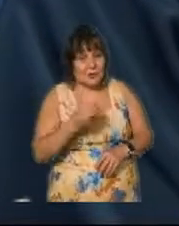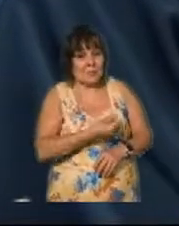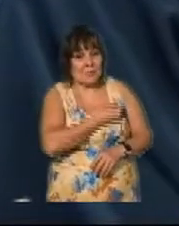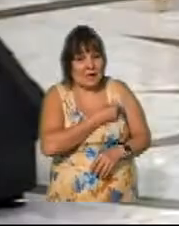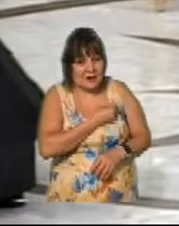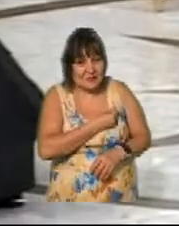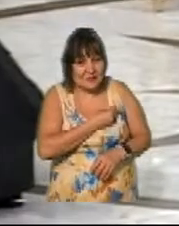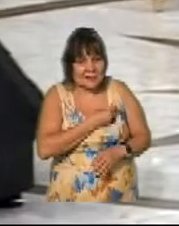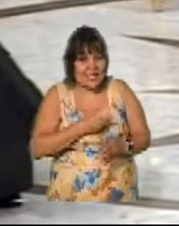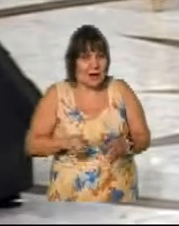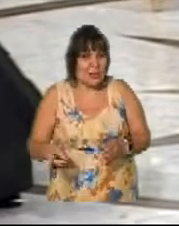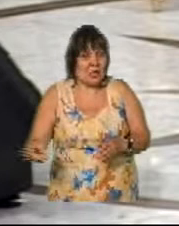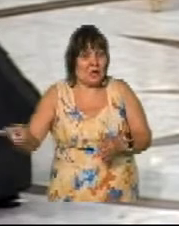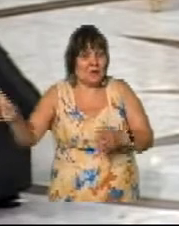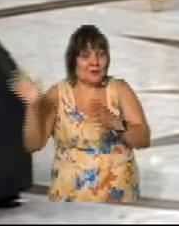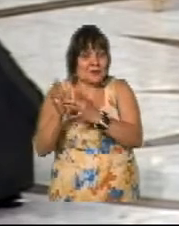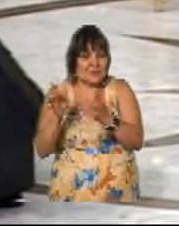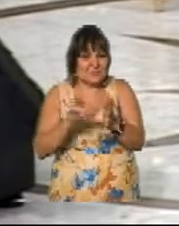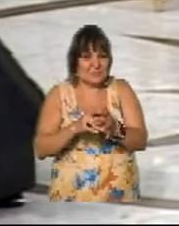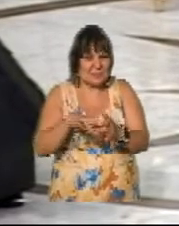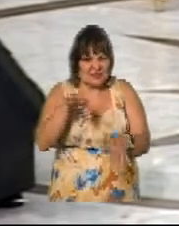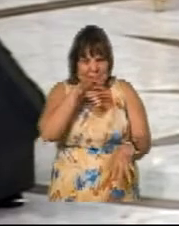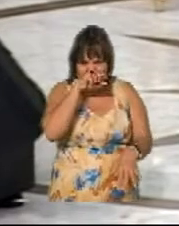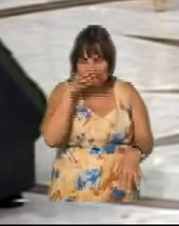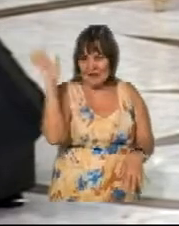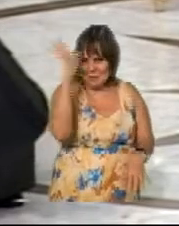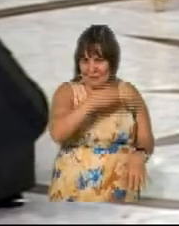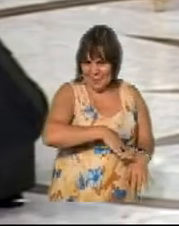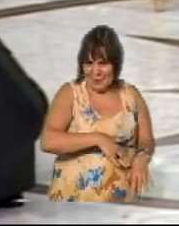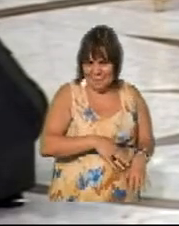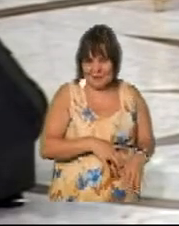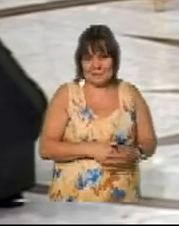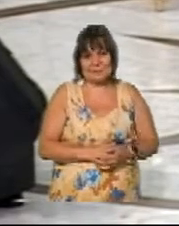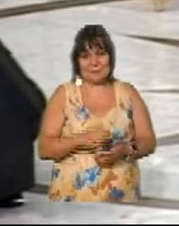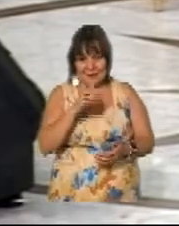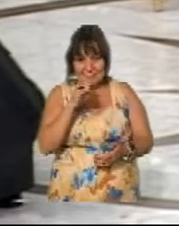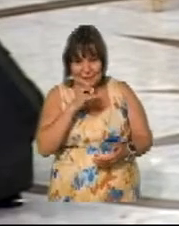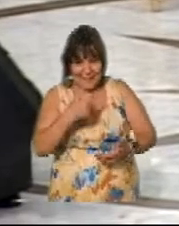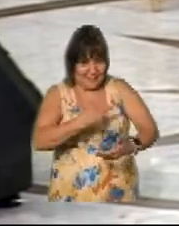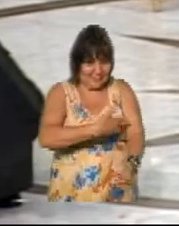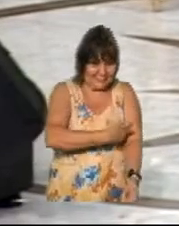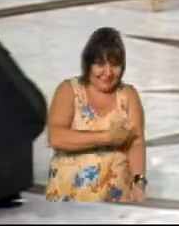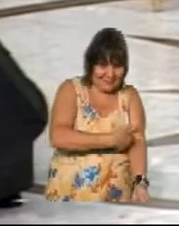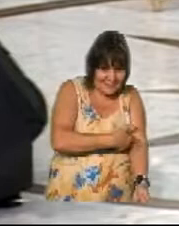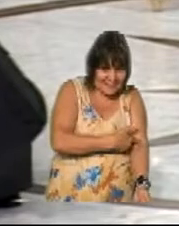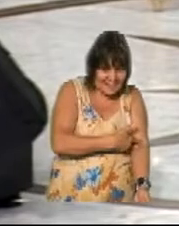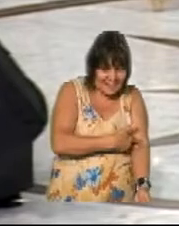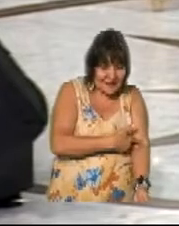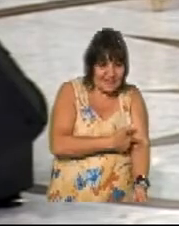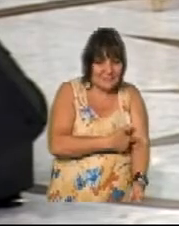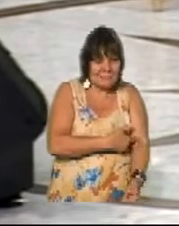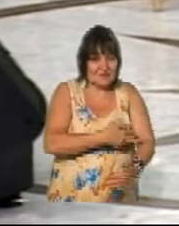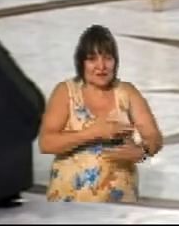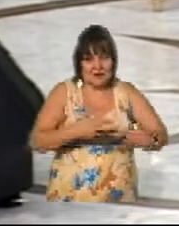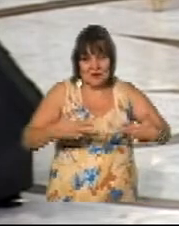Jesus, cheirando a porco, fétido, mundo. Você acha o que? Que uma pessoa que bebe, bebe, bebe, cheira bem? Uma boca